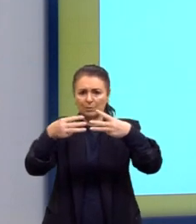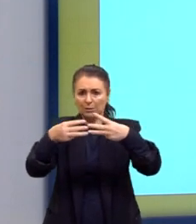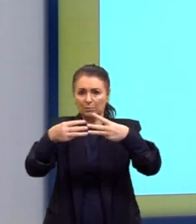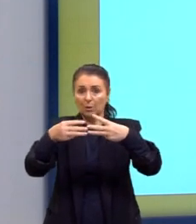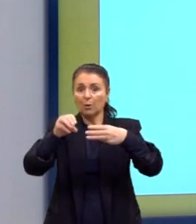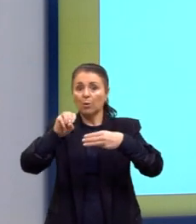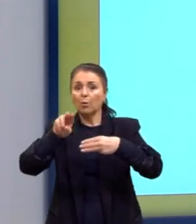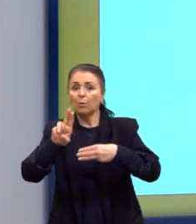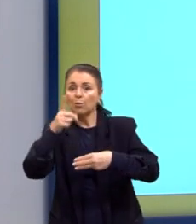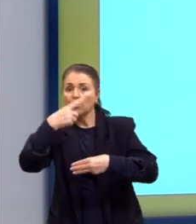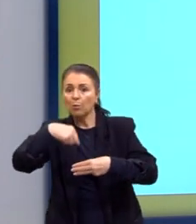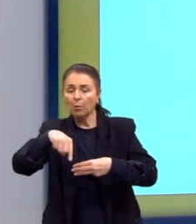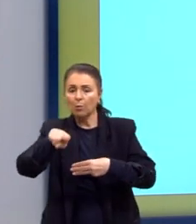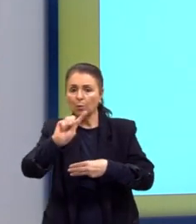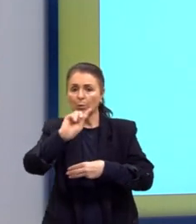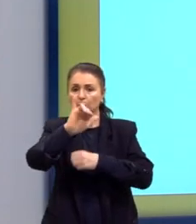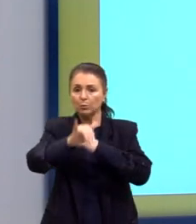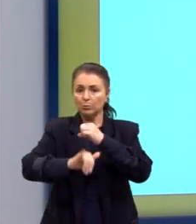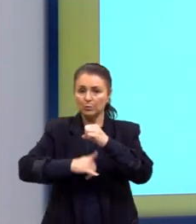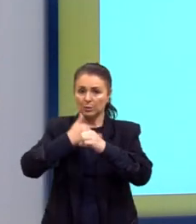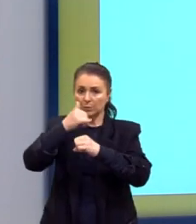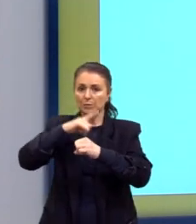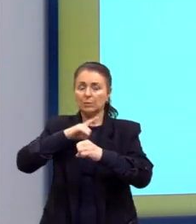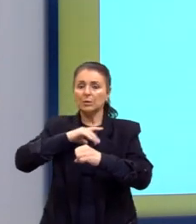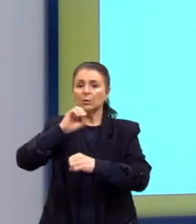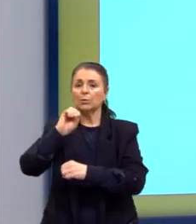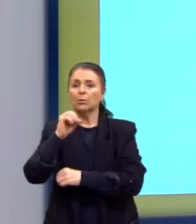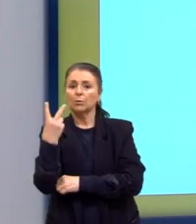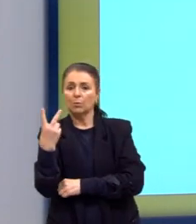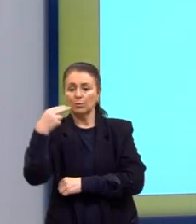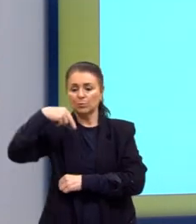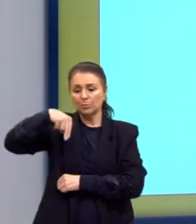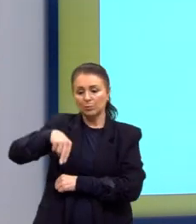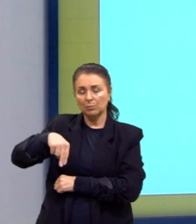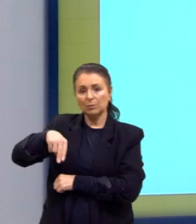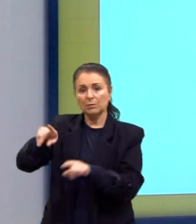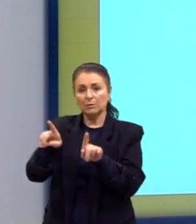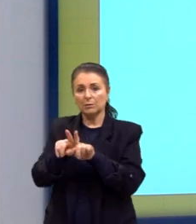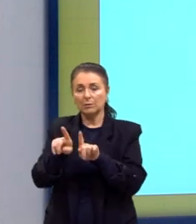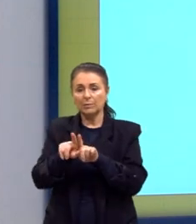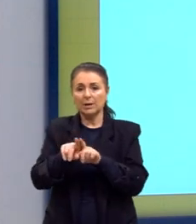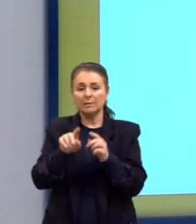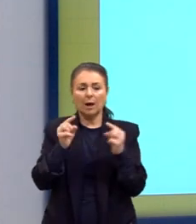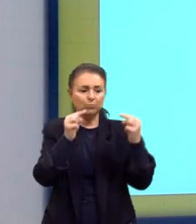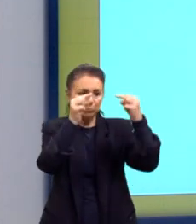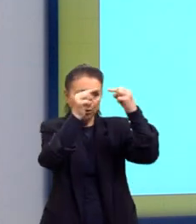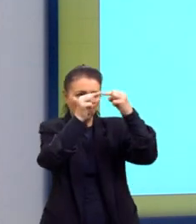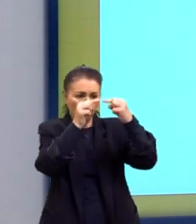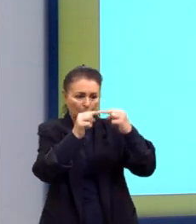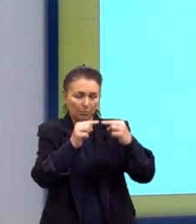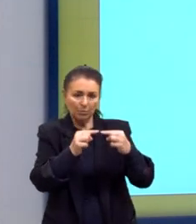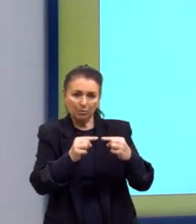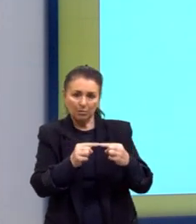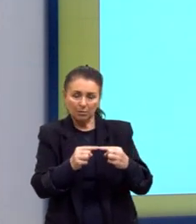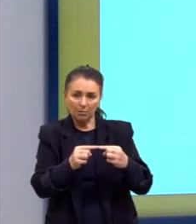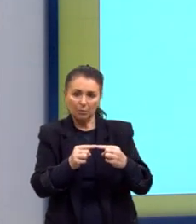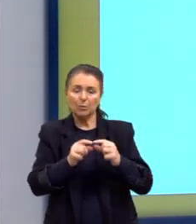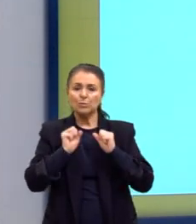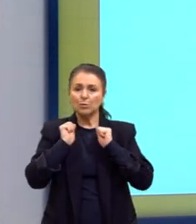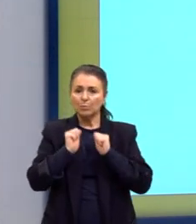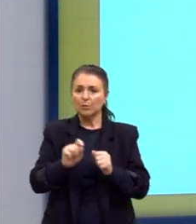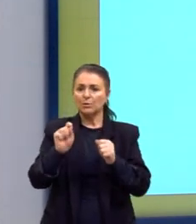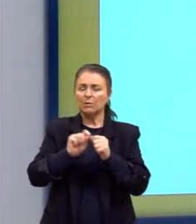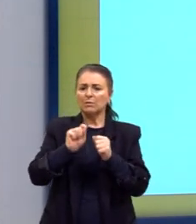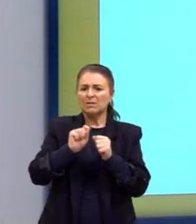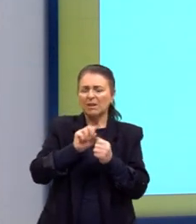ou outros átomos porque pode entrar e o oxigênio e nitrogênio na essa combinação que a gente